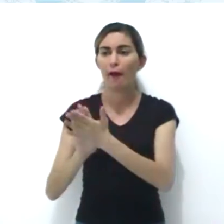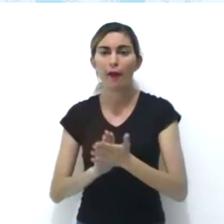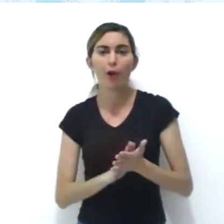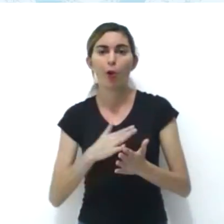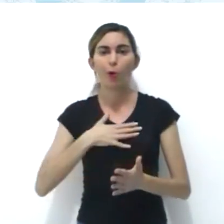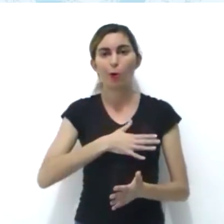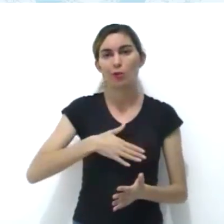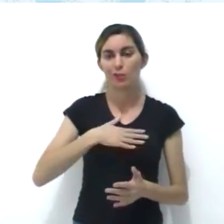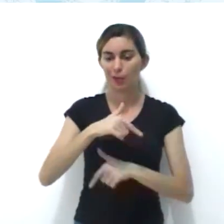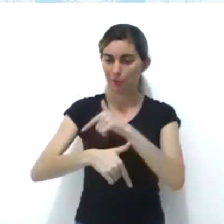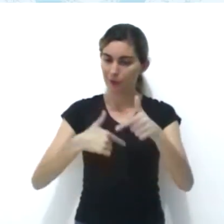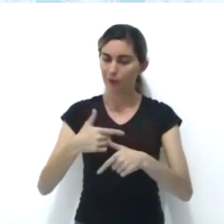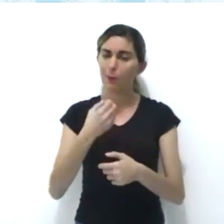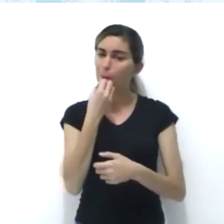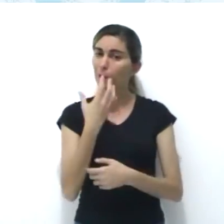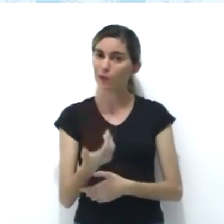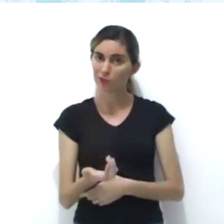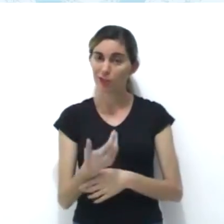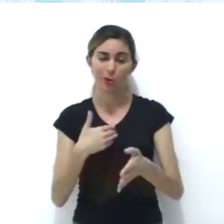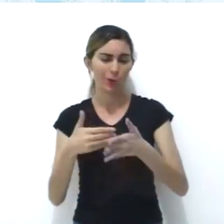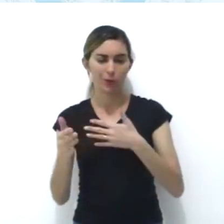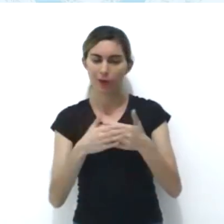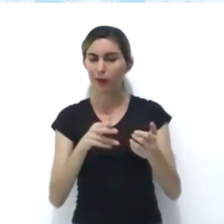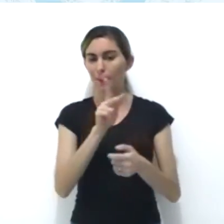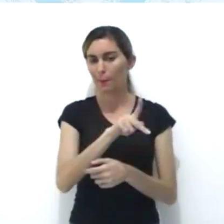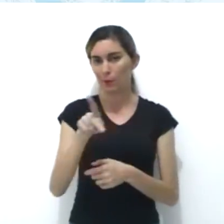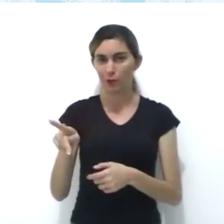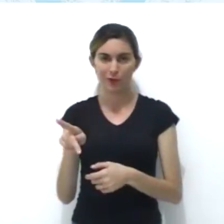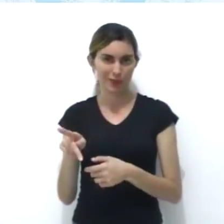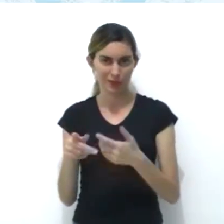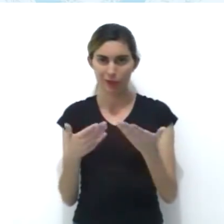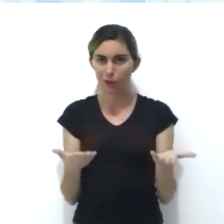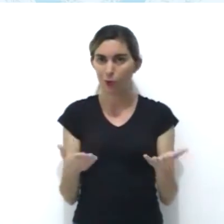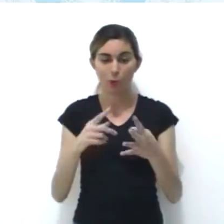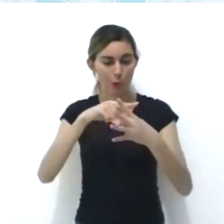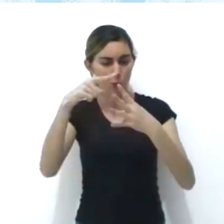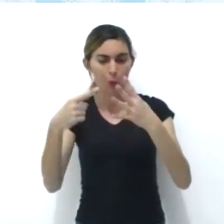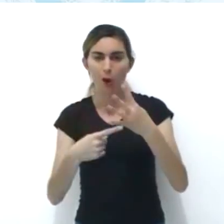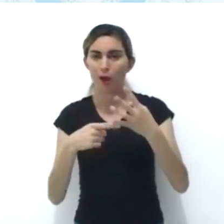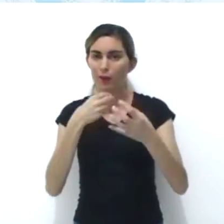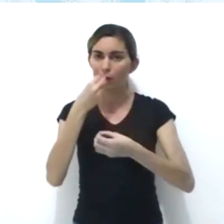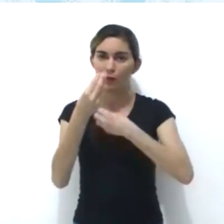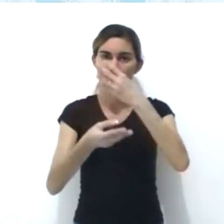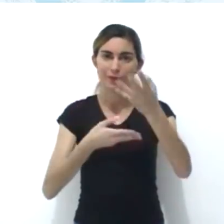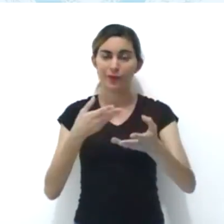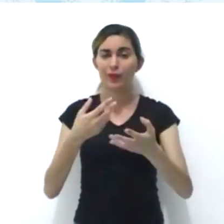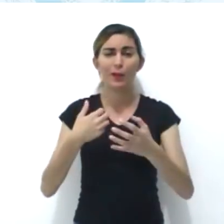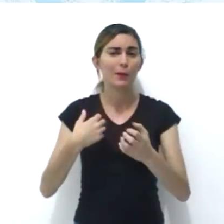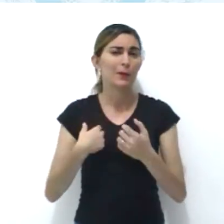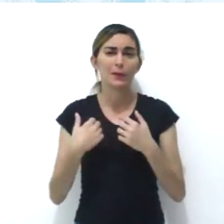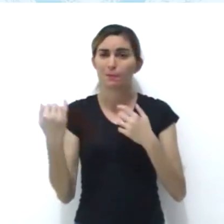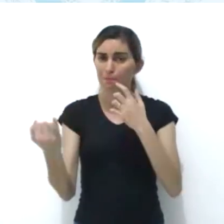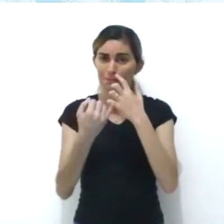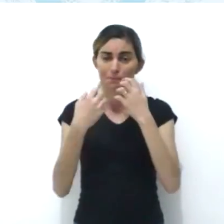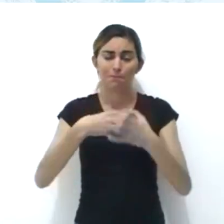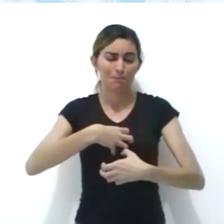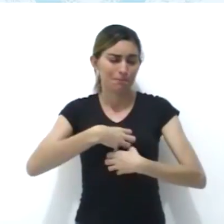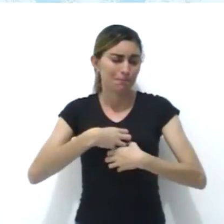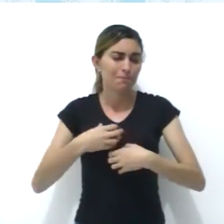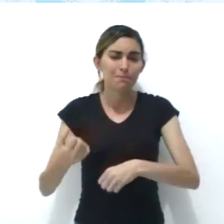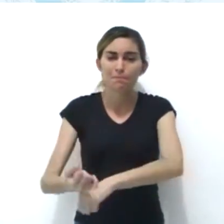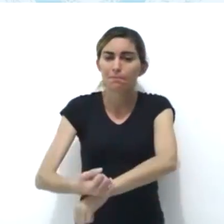tanto do nosso trabalho. Então, poxa vida, para qualquer professor, esses 4 depoimentos, eles são